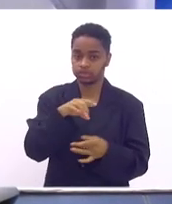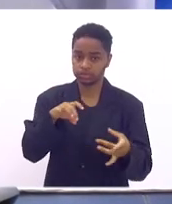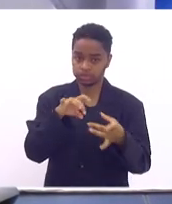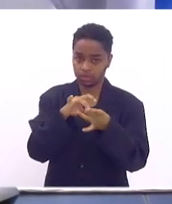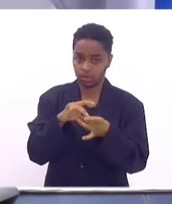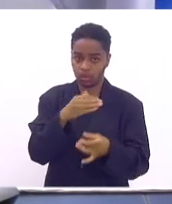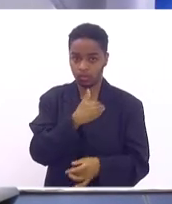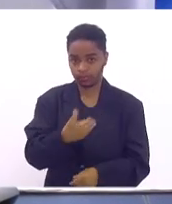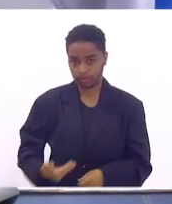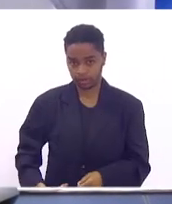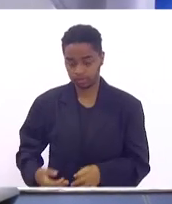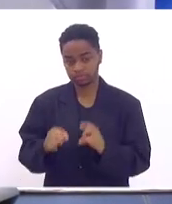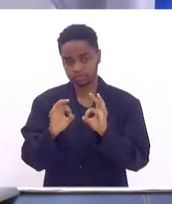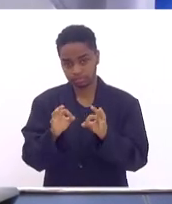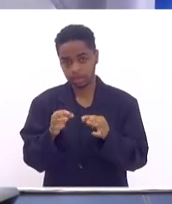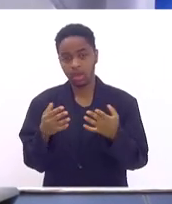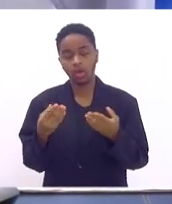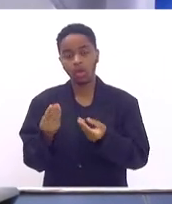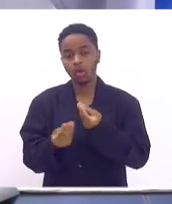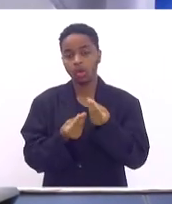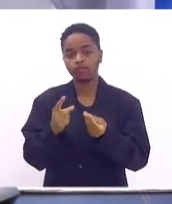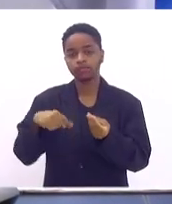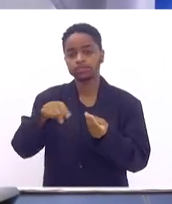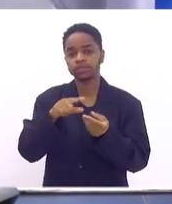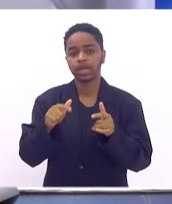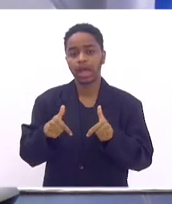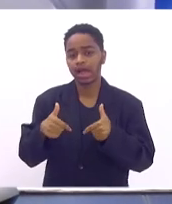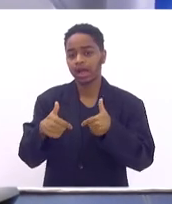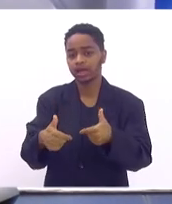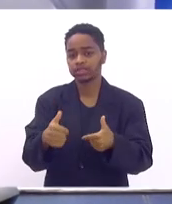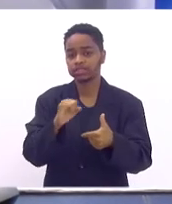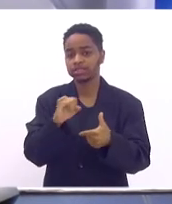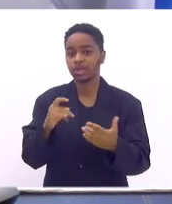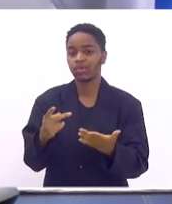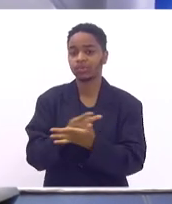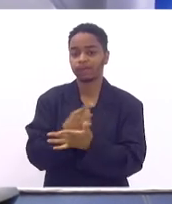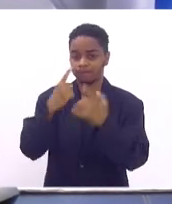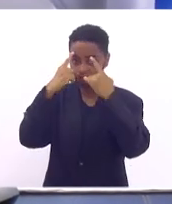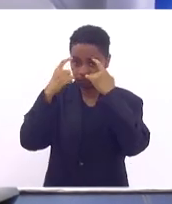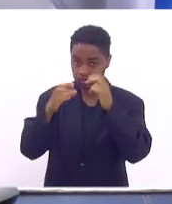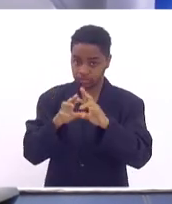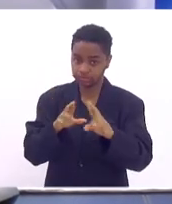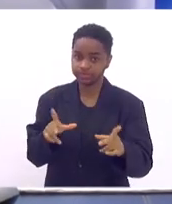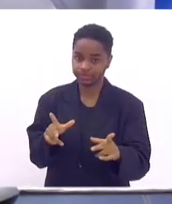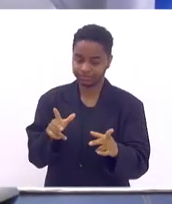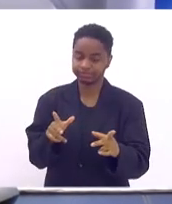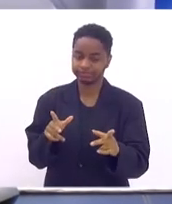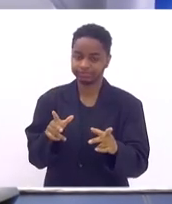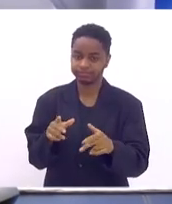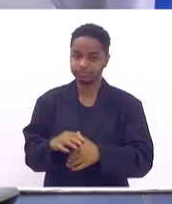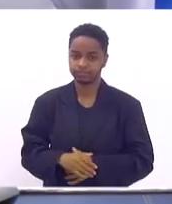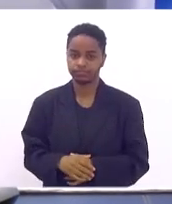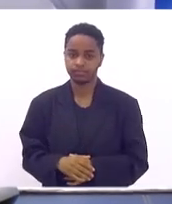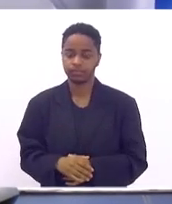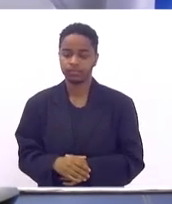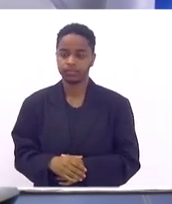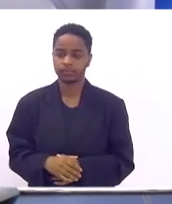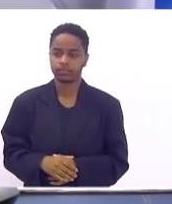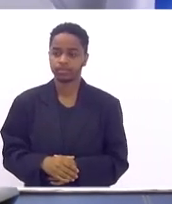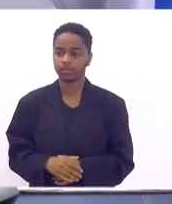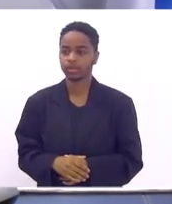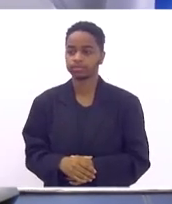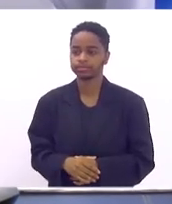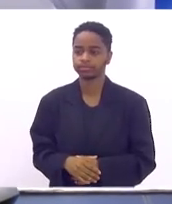Estado, se coloca no atendimento dessas mulheres de uma violência diferenciada, né? E aí, já deixando aqui